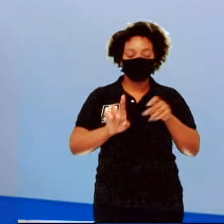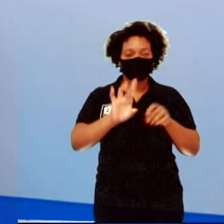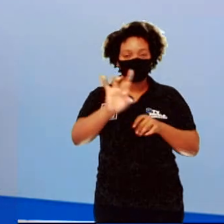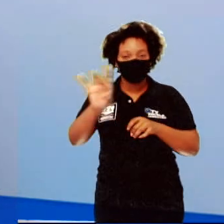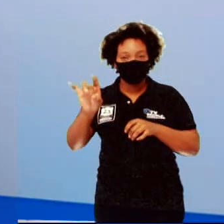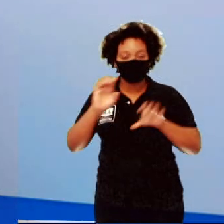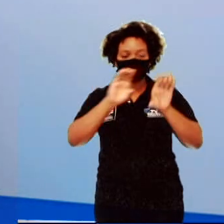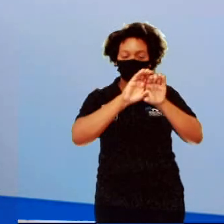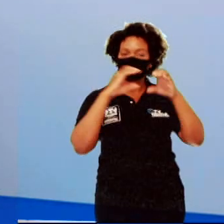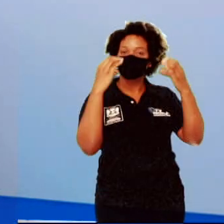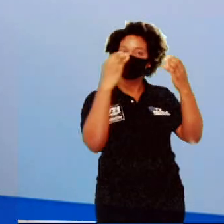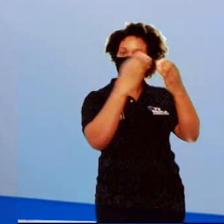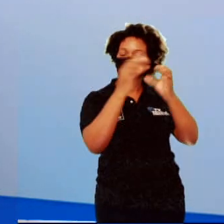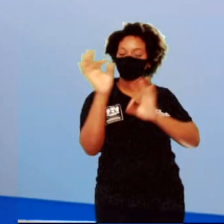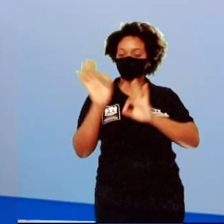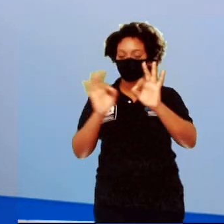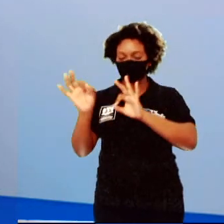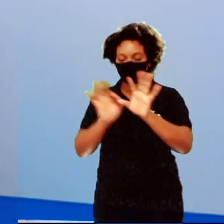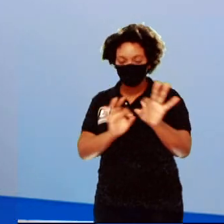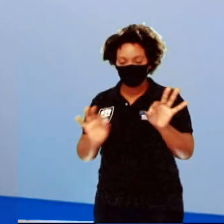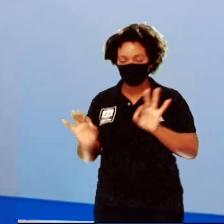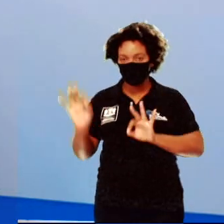suas medidas de comprimento.